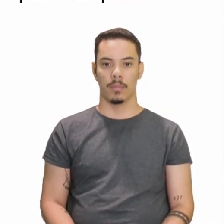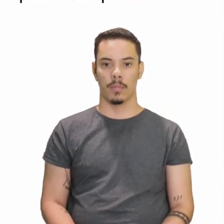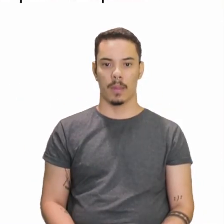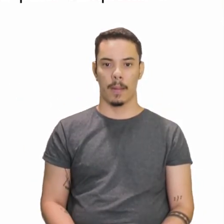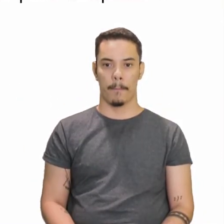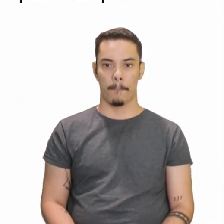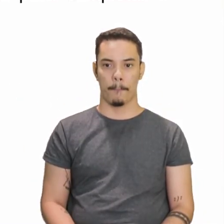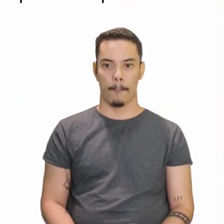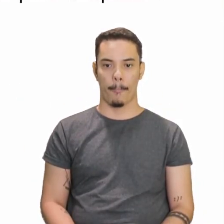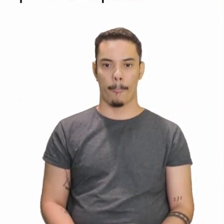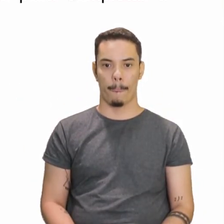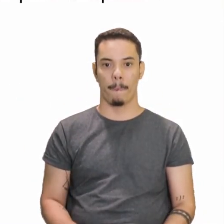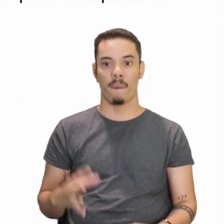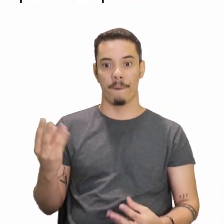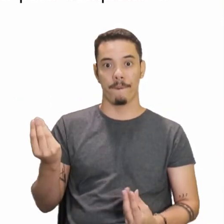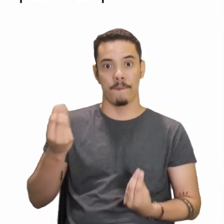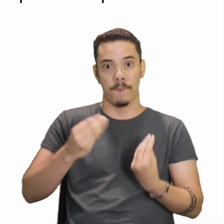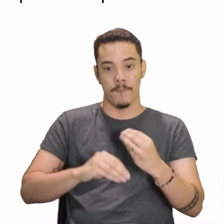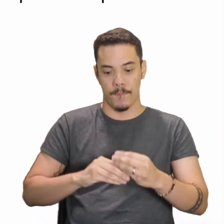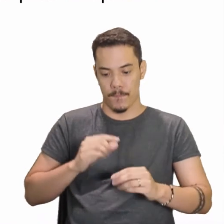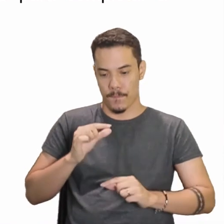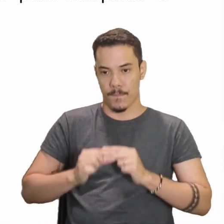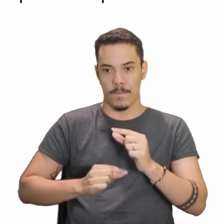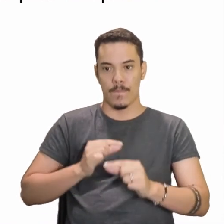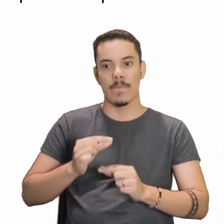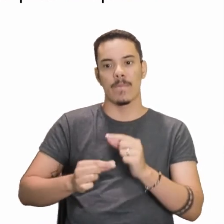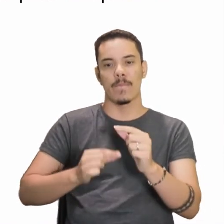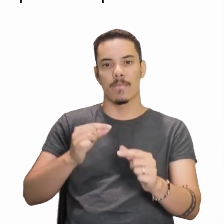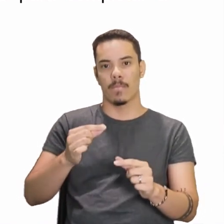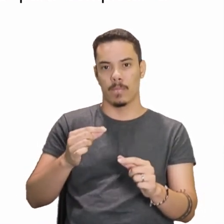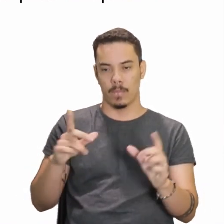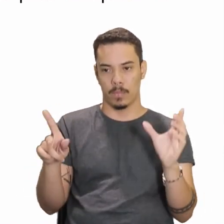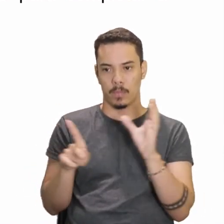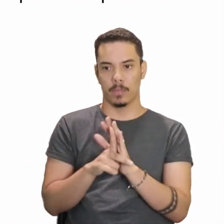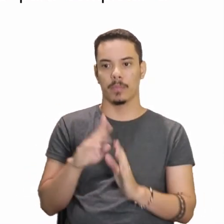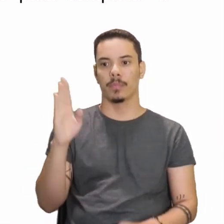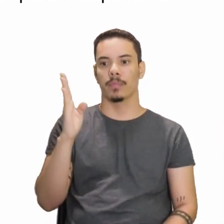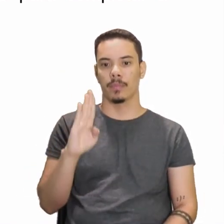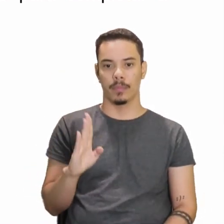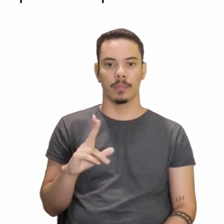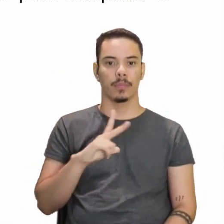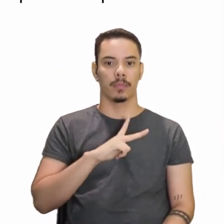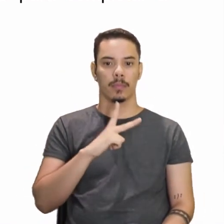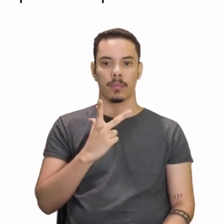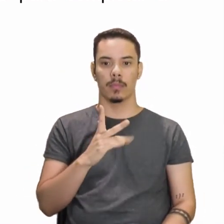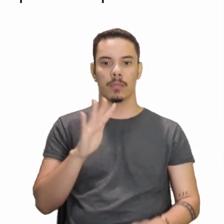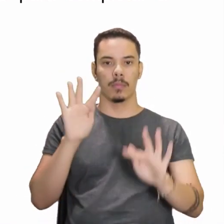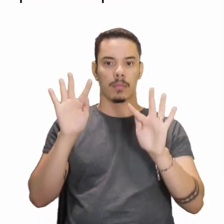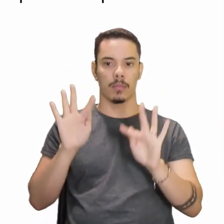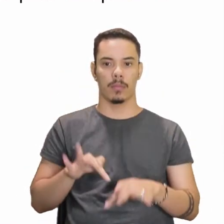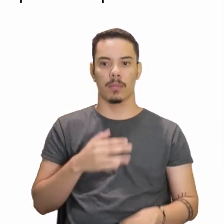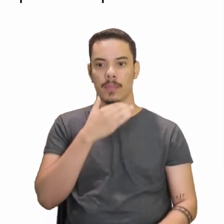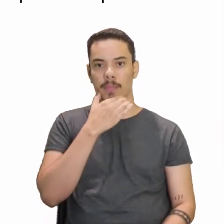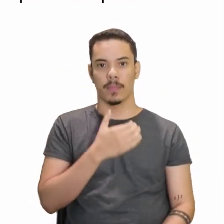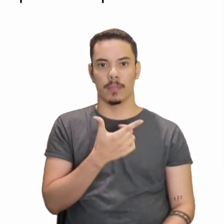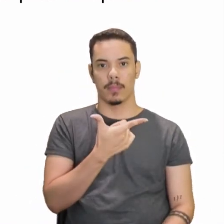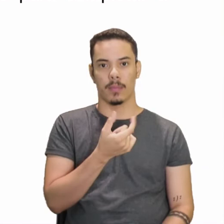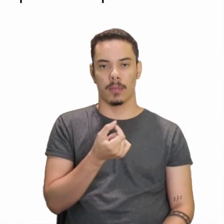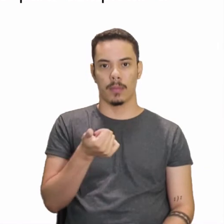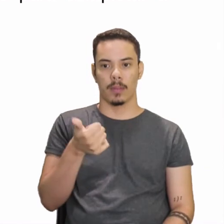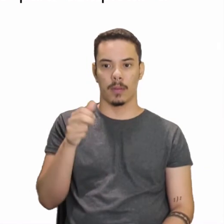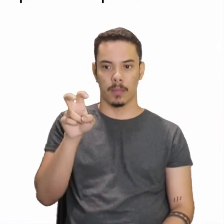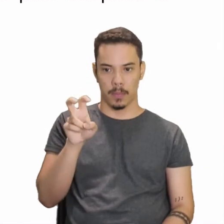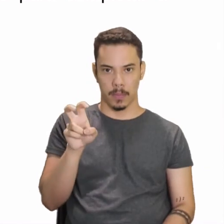E aí, a implantação foi gradativa, né? Para o Brasil e Portugal, terminou em dezembro de